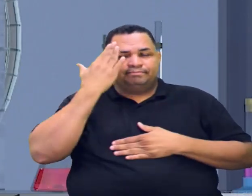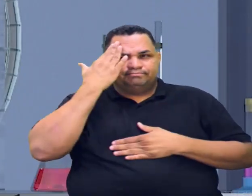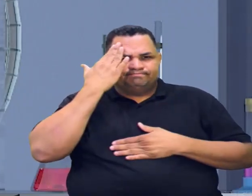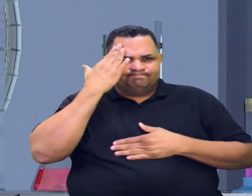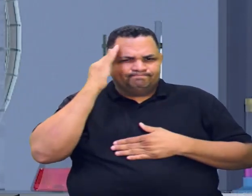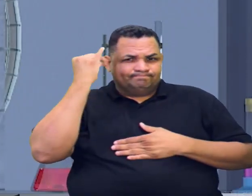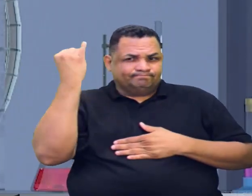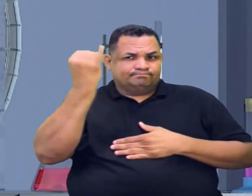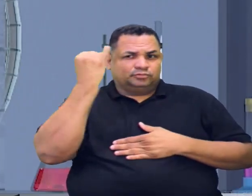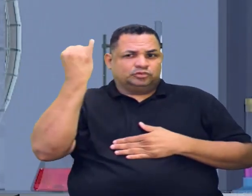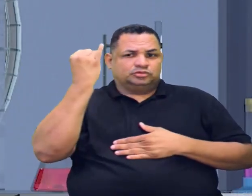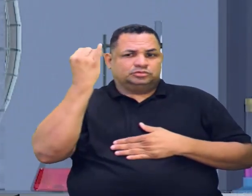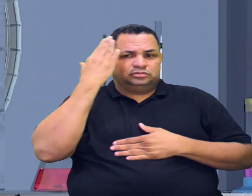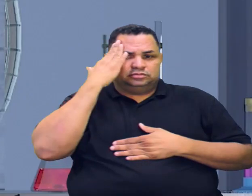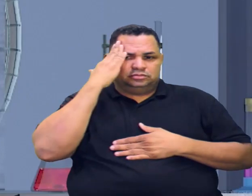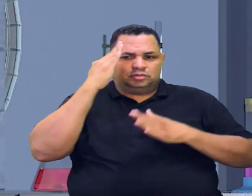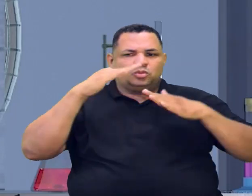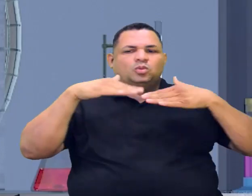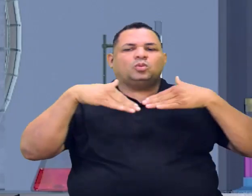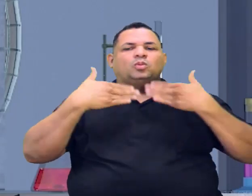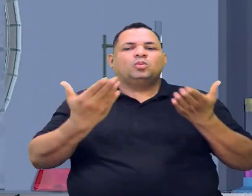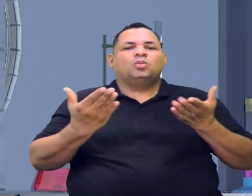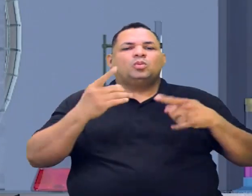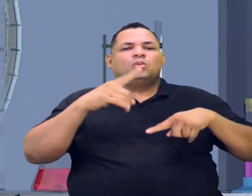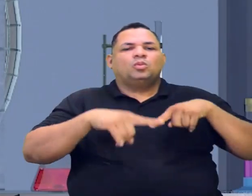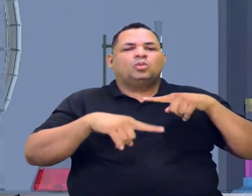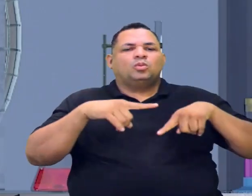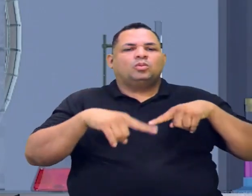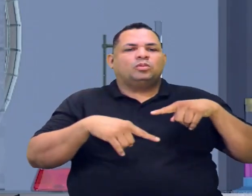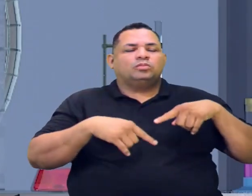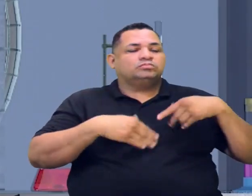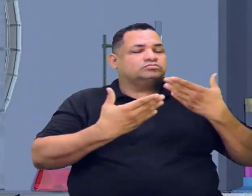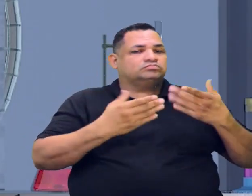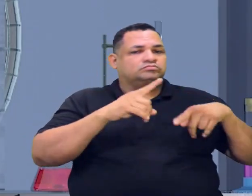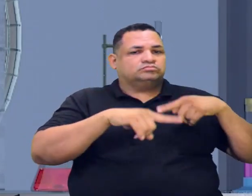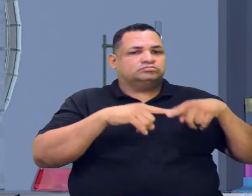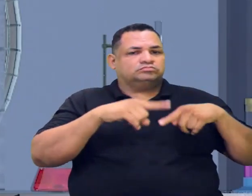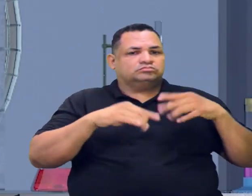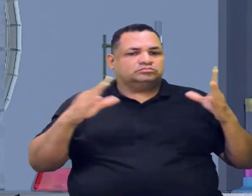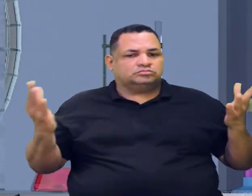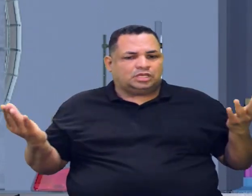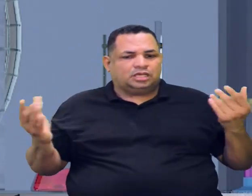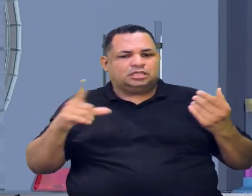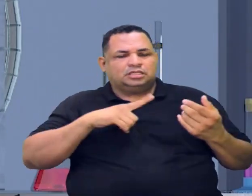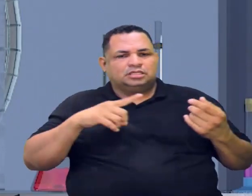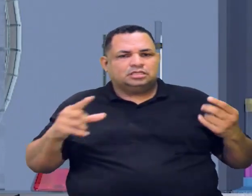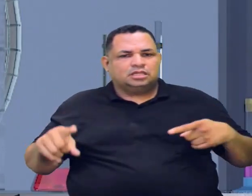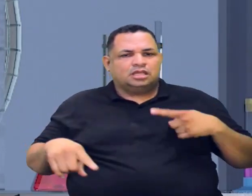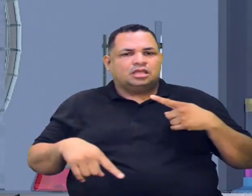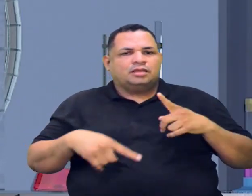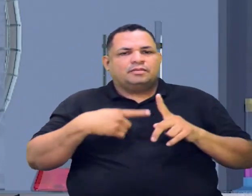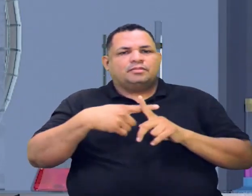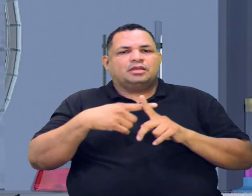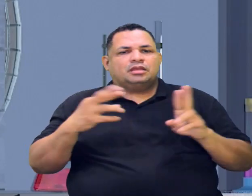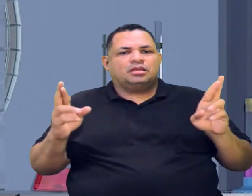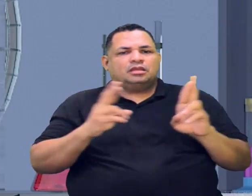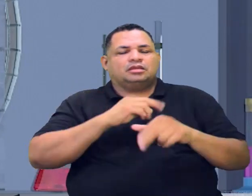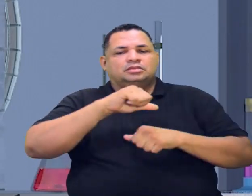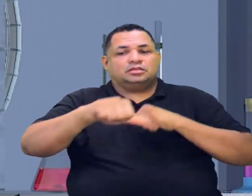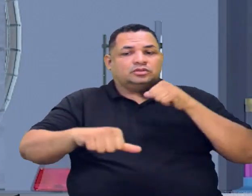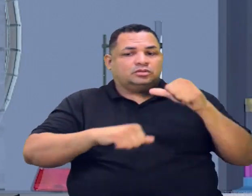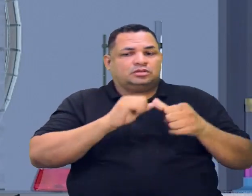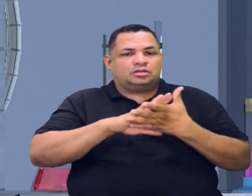entenda essas relações. Qual elemento com qual elemento que vai reagir e vai formar o nosso